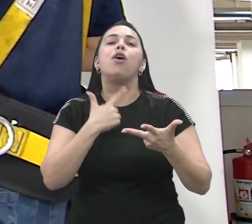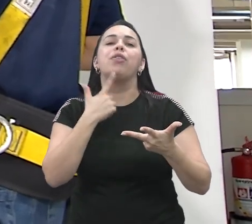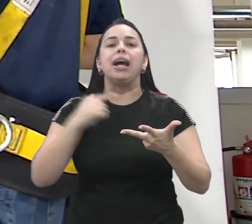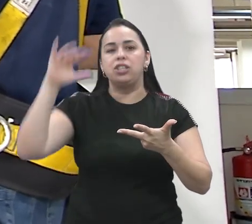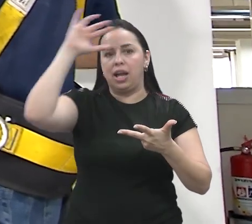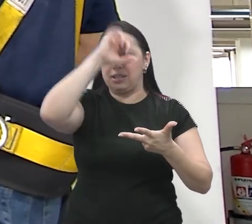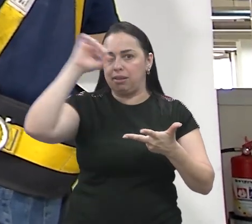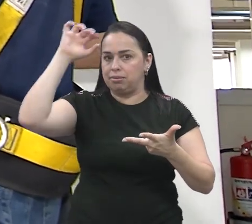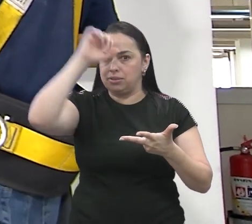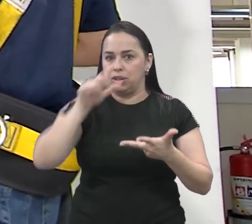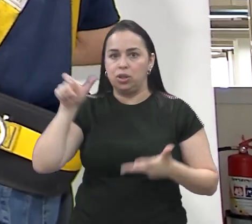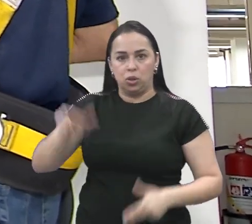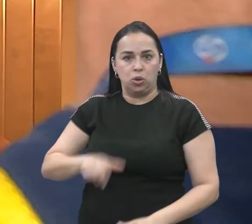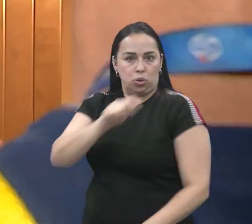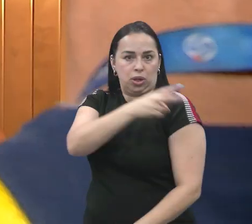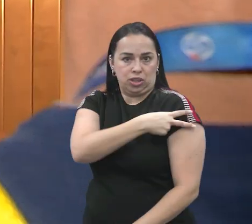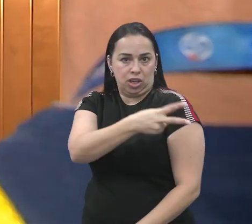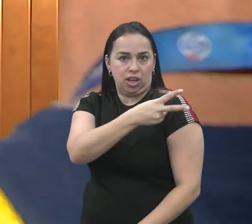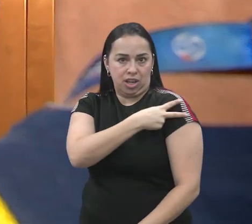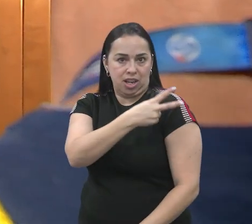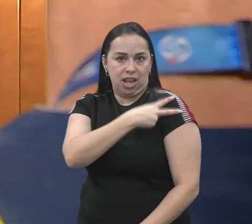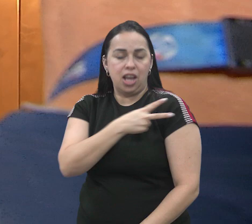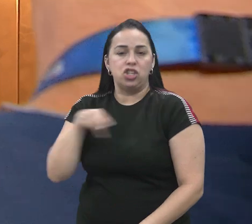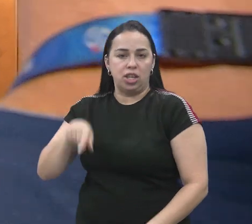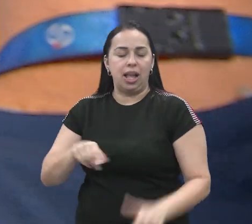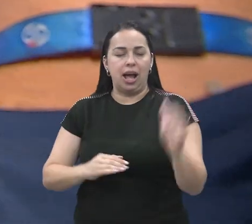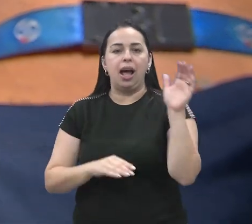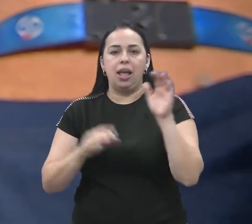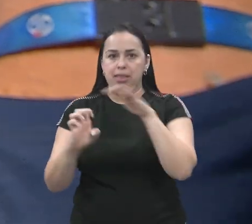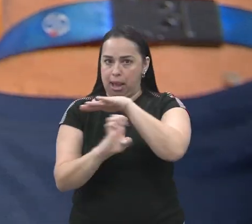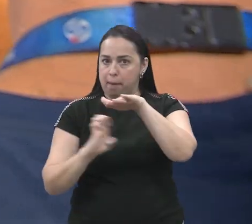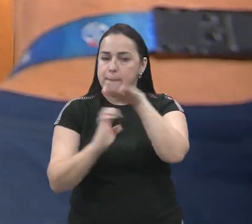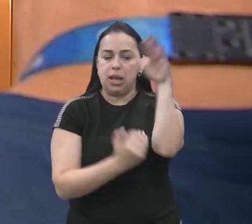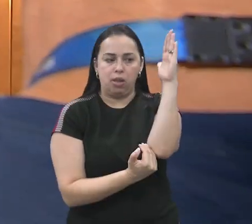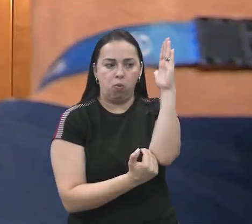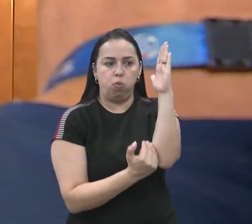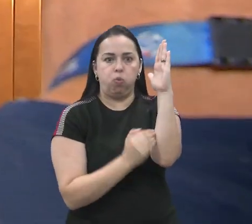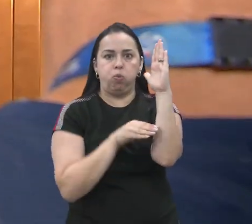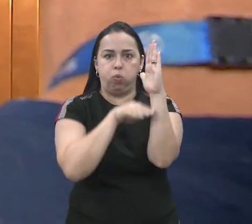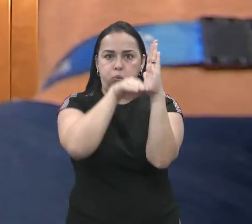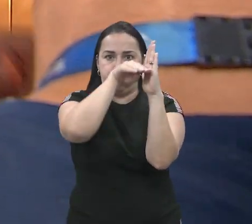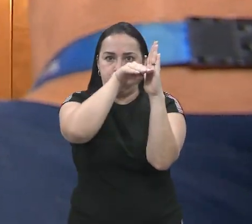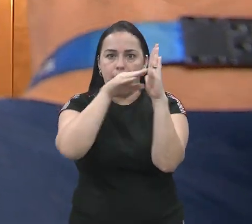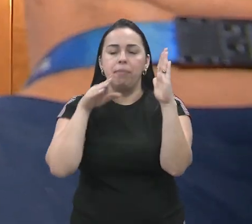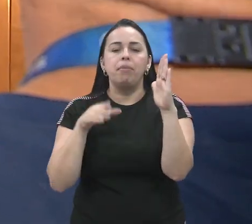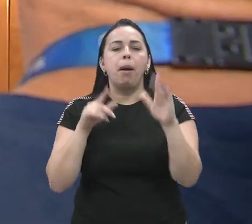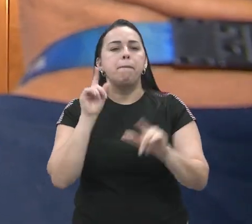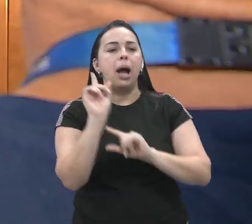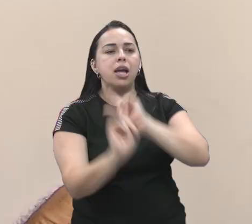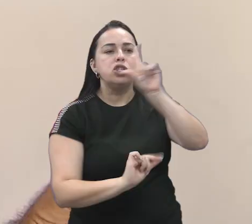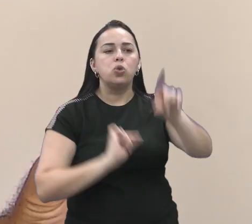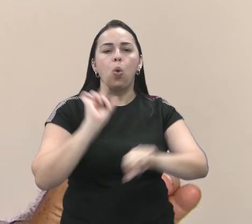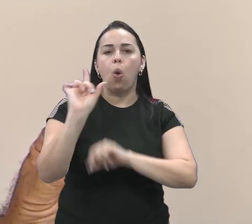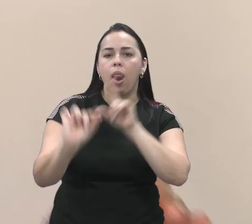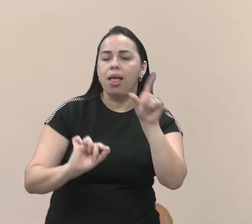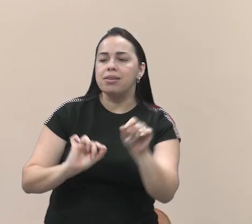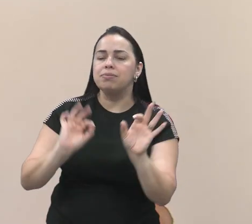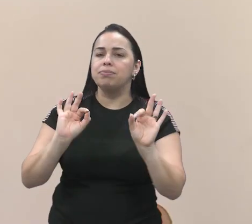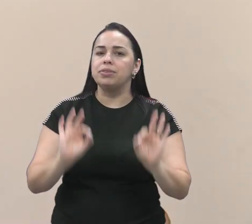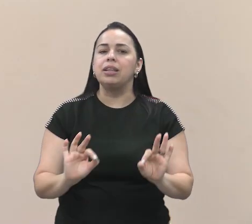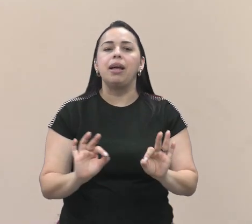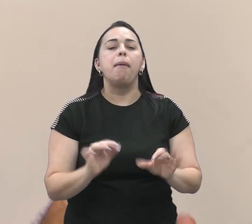tenham vontade de aprender. É o que enfatiza o gerente da empresa de elevadores que o Luciano trabalha. O